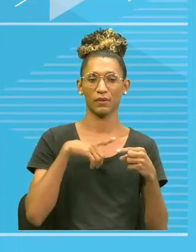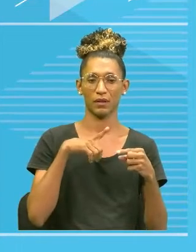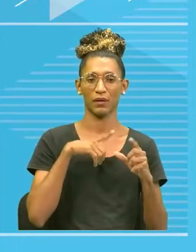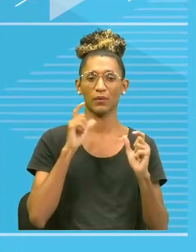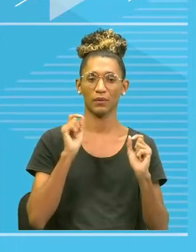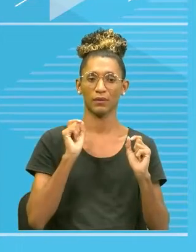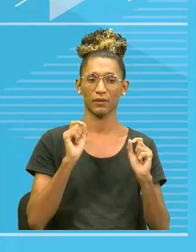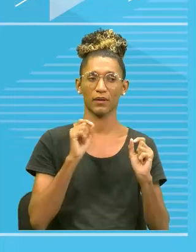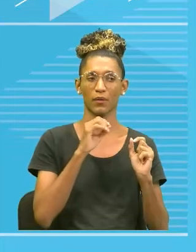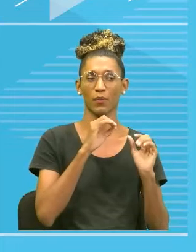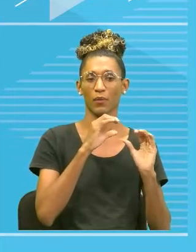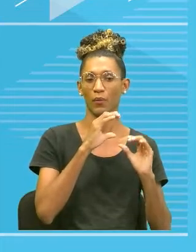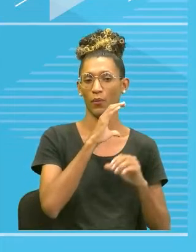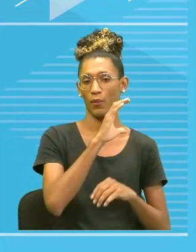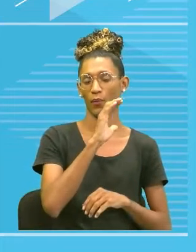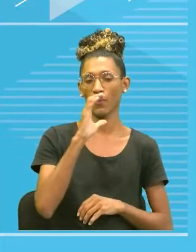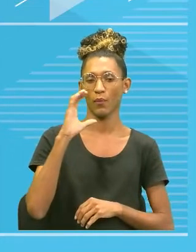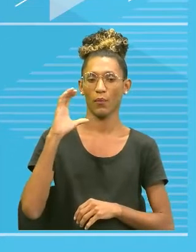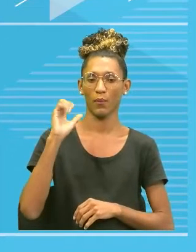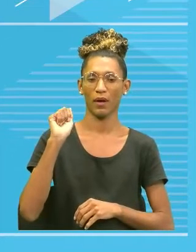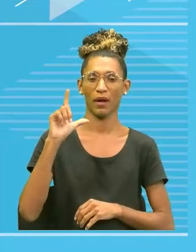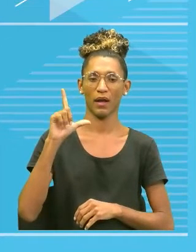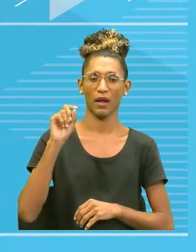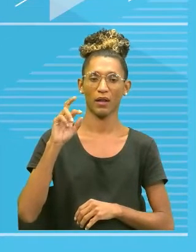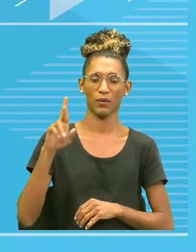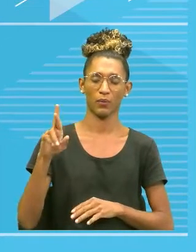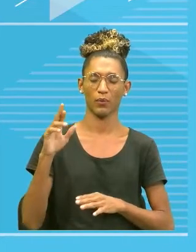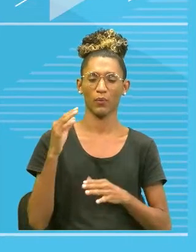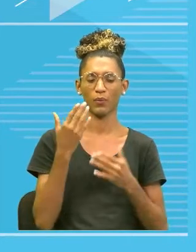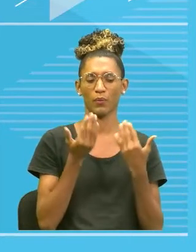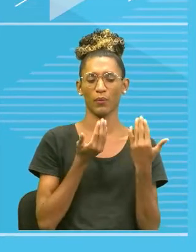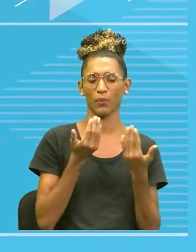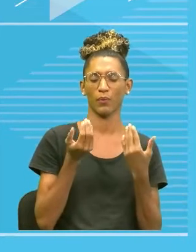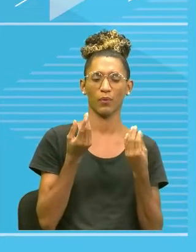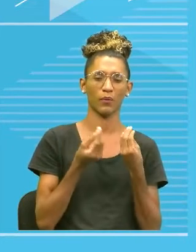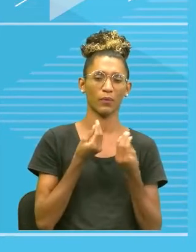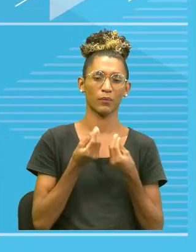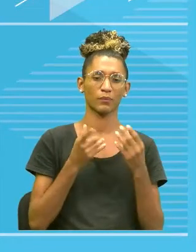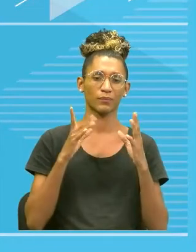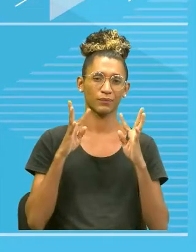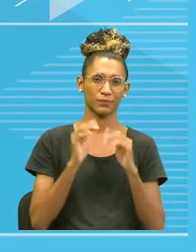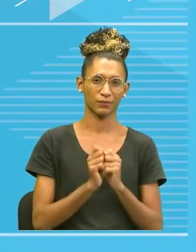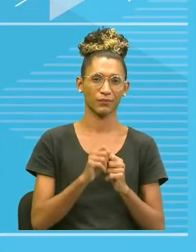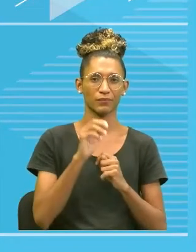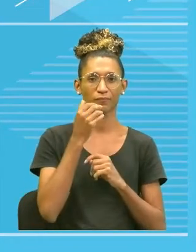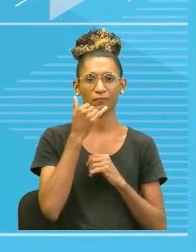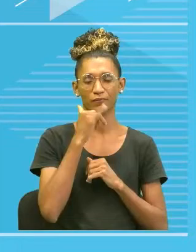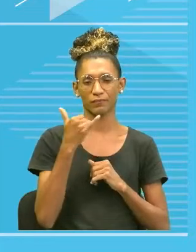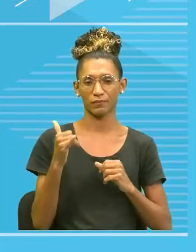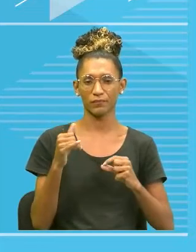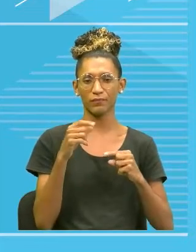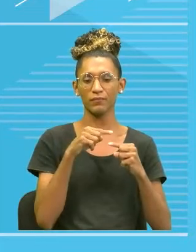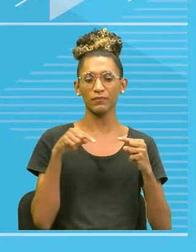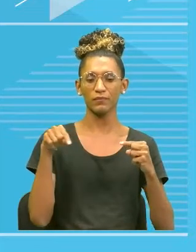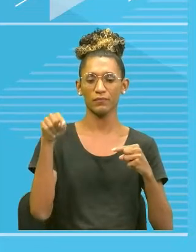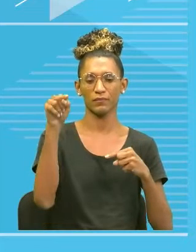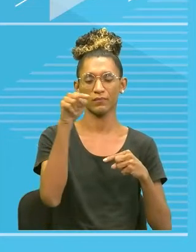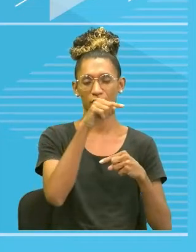equivalência entre o calor trocado e o trabalho realizado. Ou seja, toda a energia que o ciclo recebe,